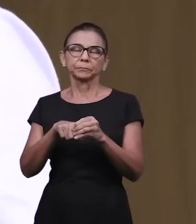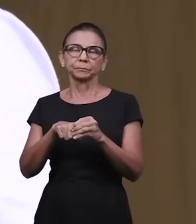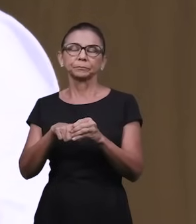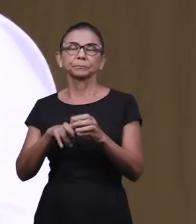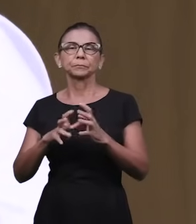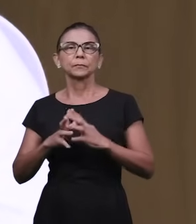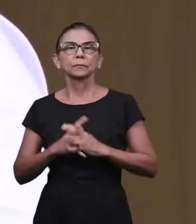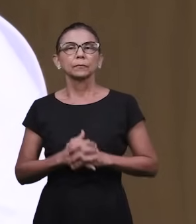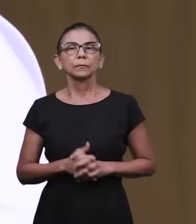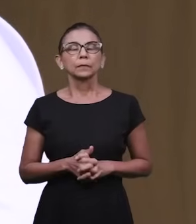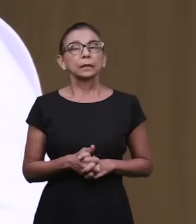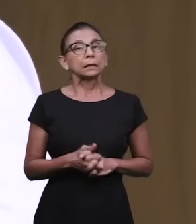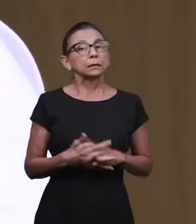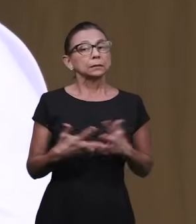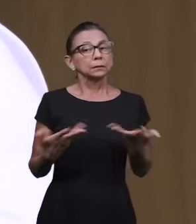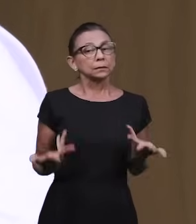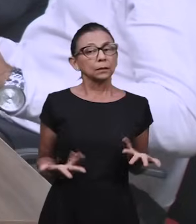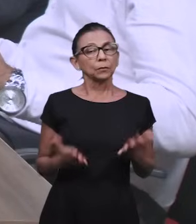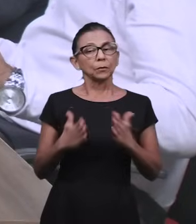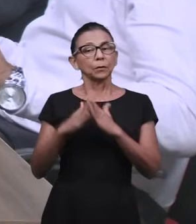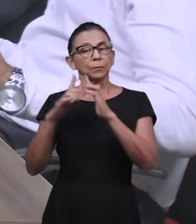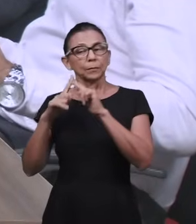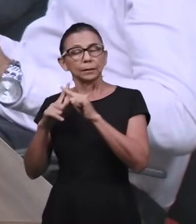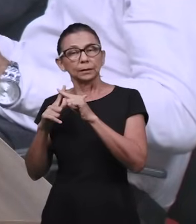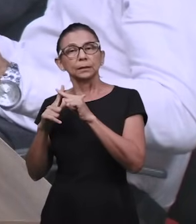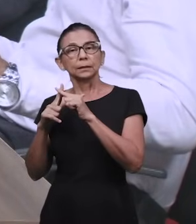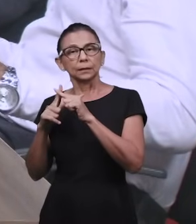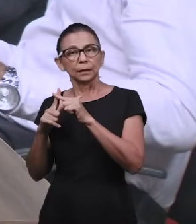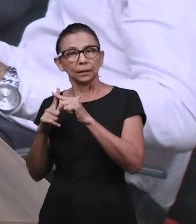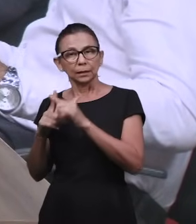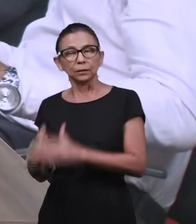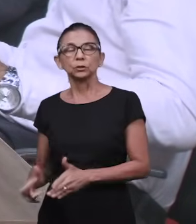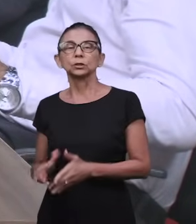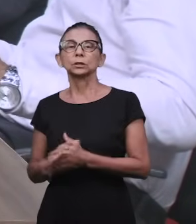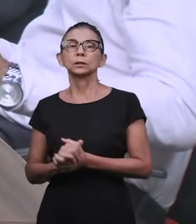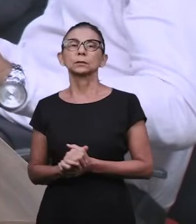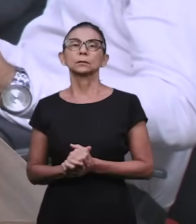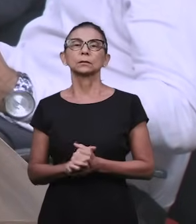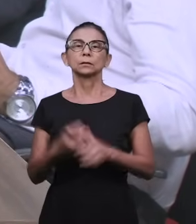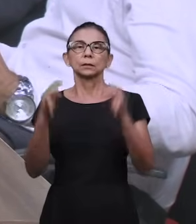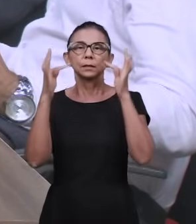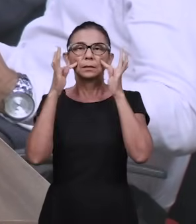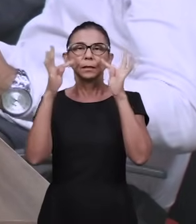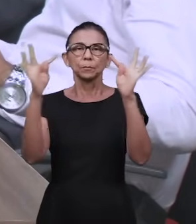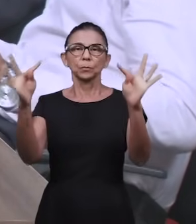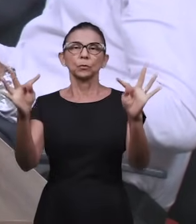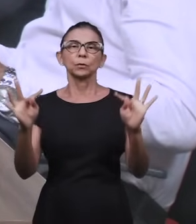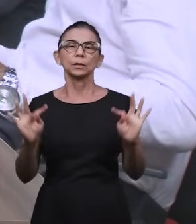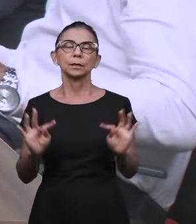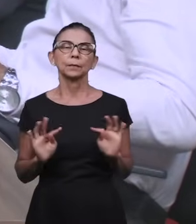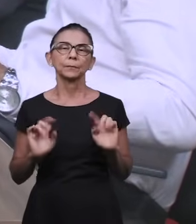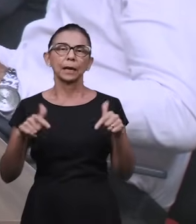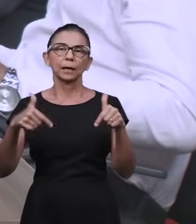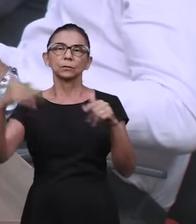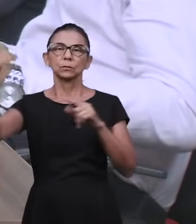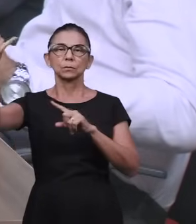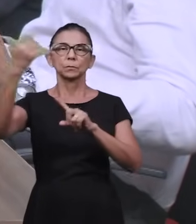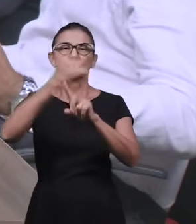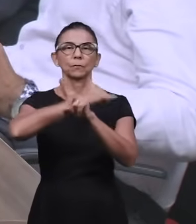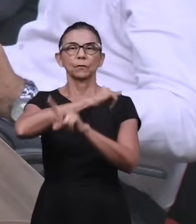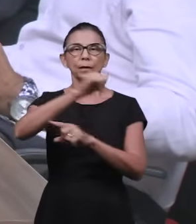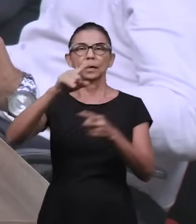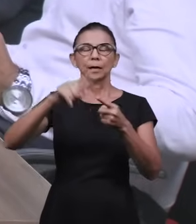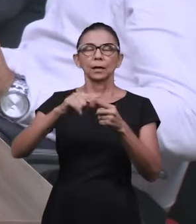essa que no dia a dia ela declara atos proféticos. Maravilha. A oração, o novo nascimento,